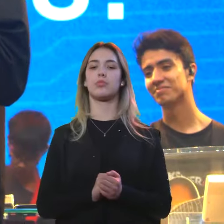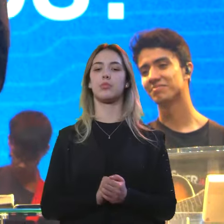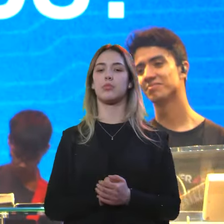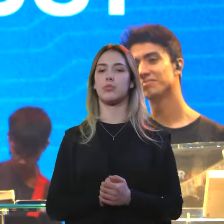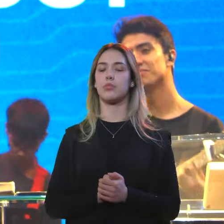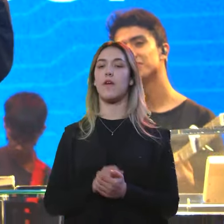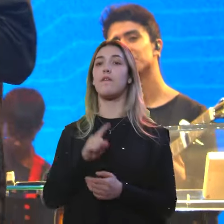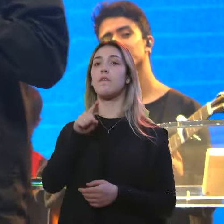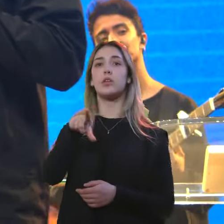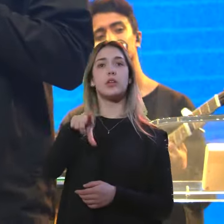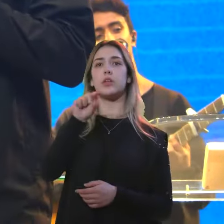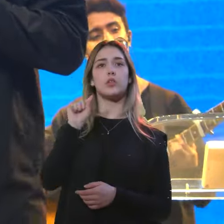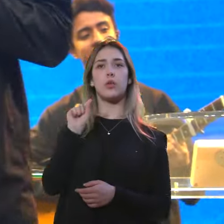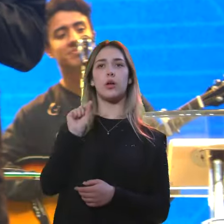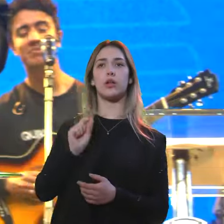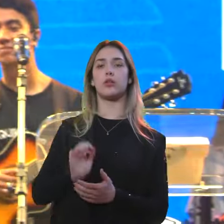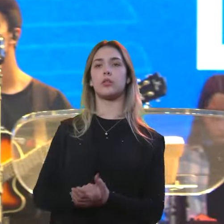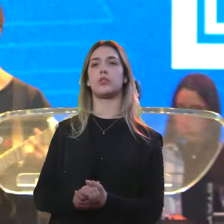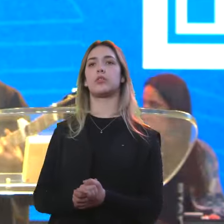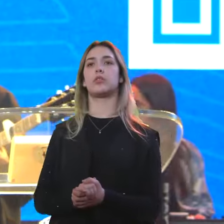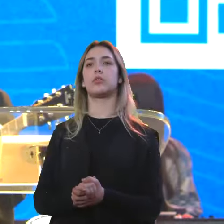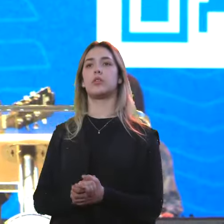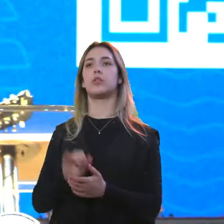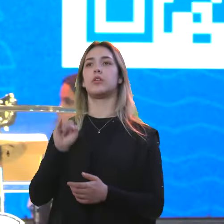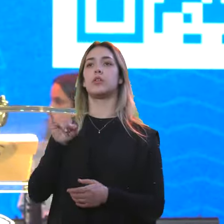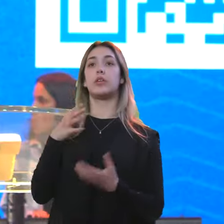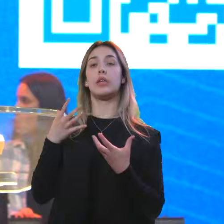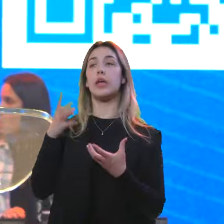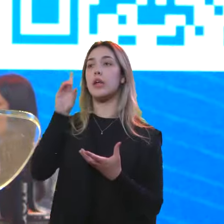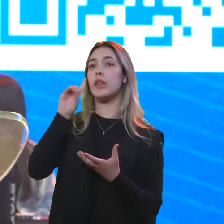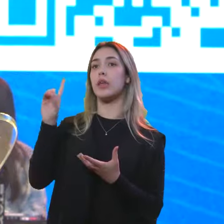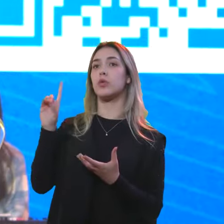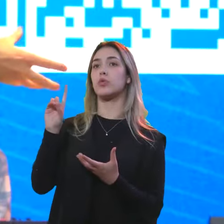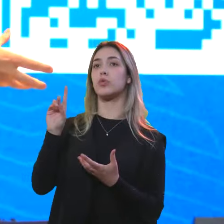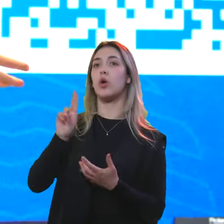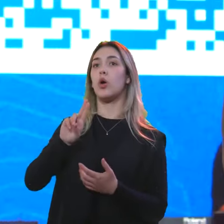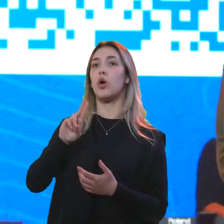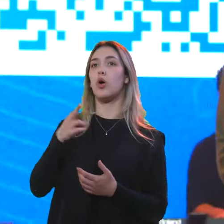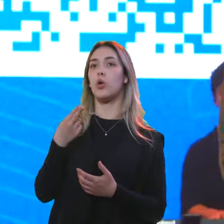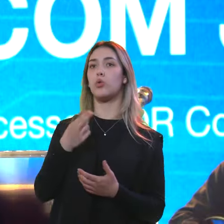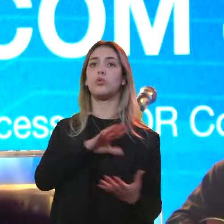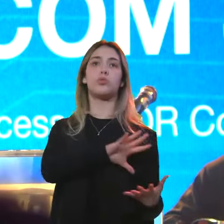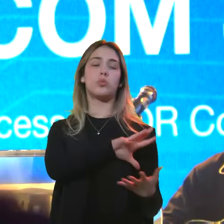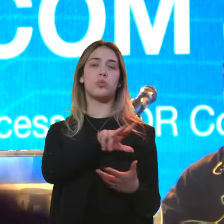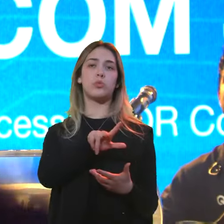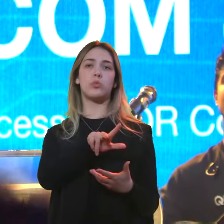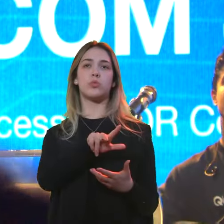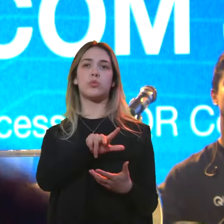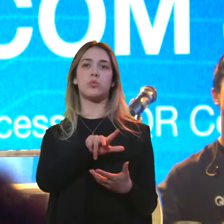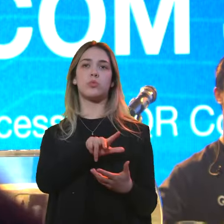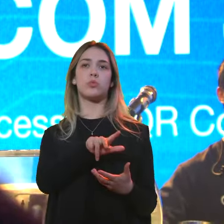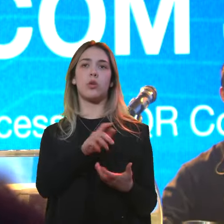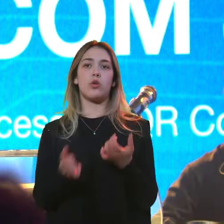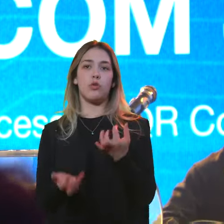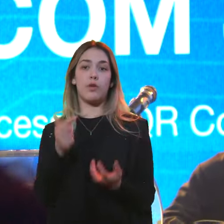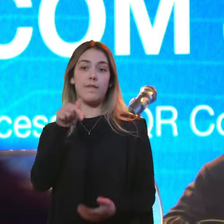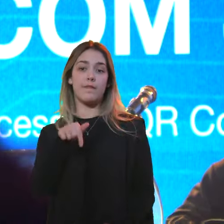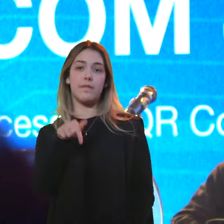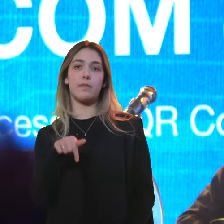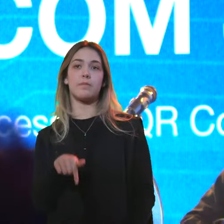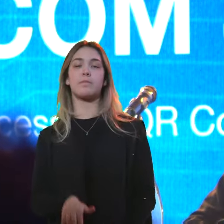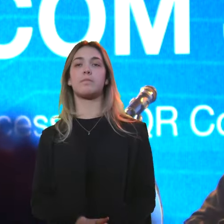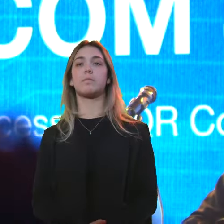que a questão é, se eu viro as costas para a fonte da vida, me sobra a morte, o inferno.